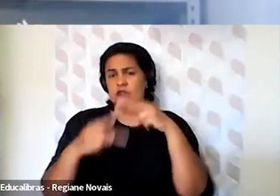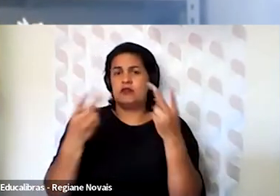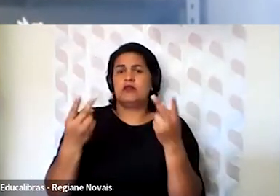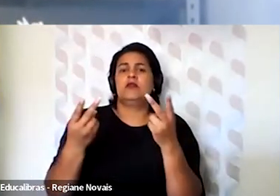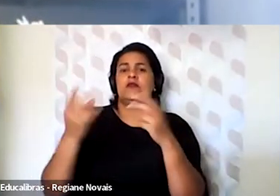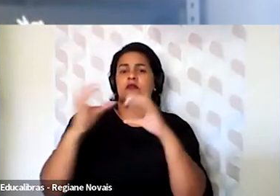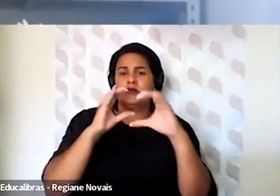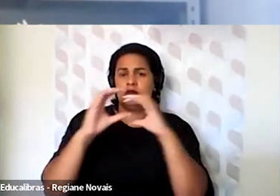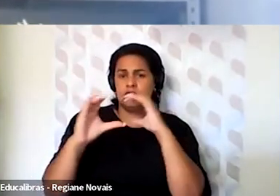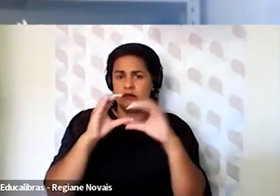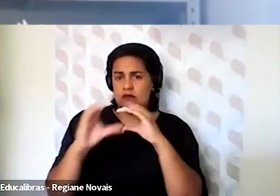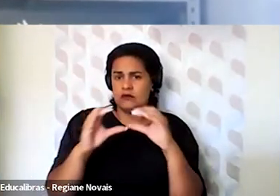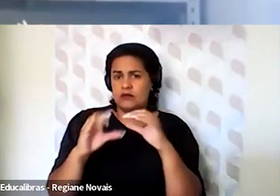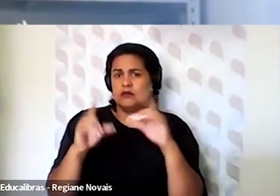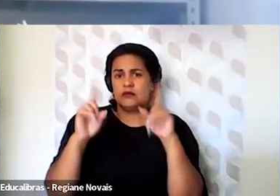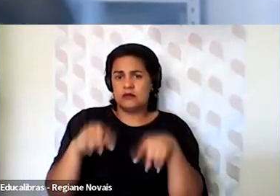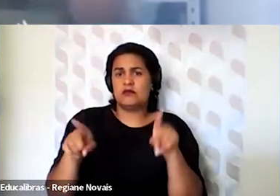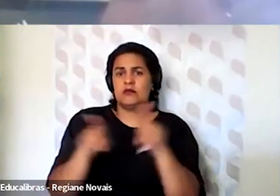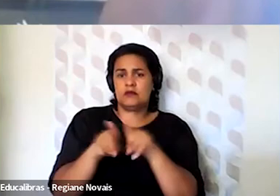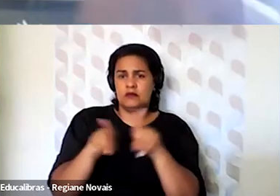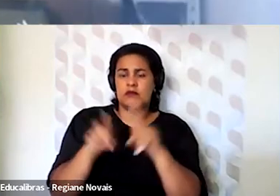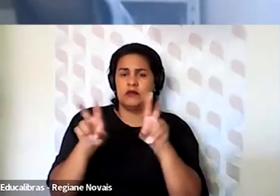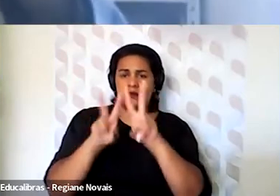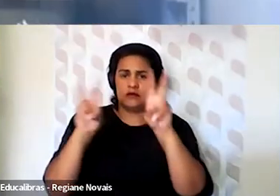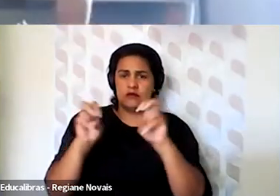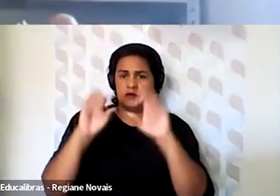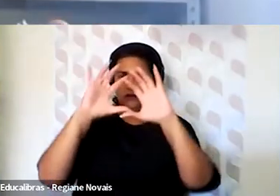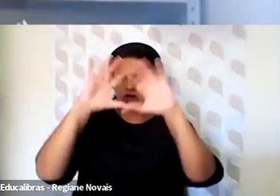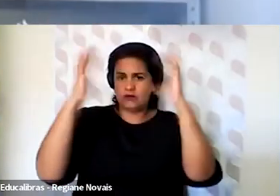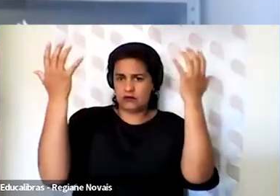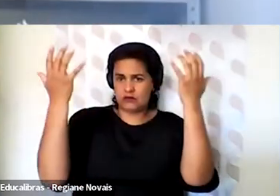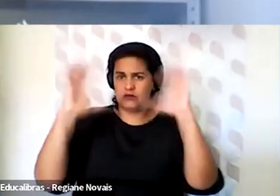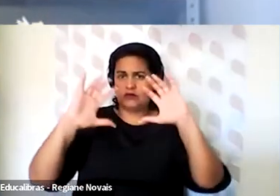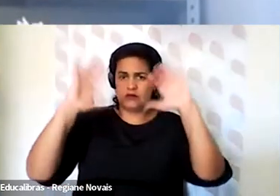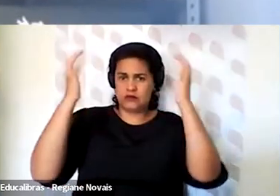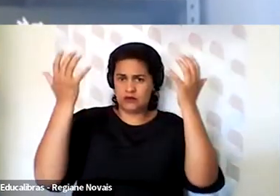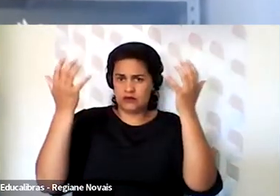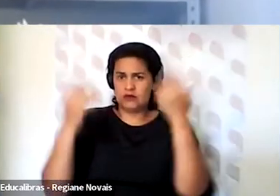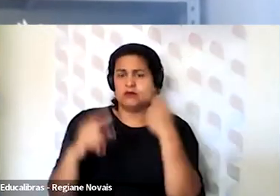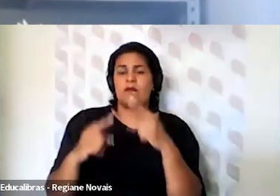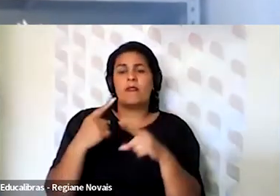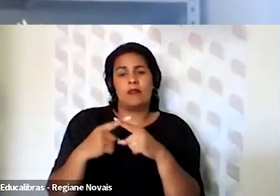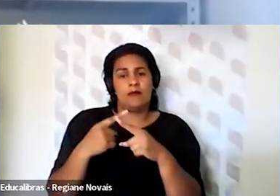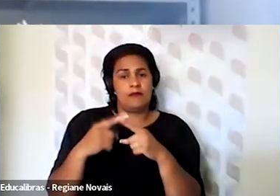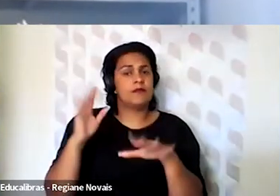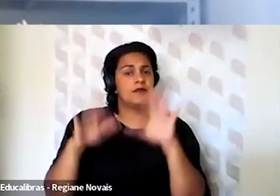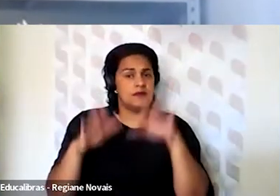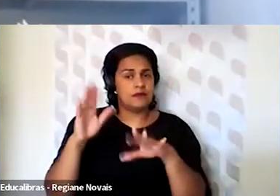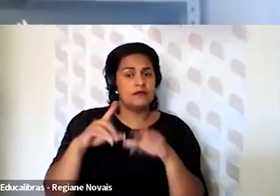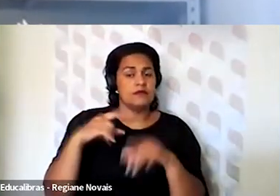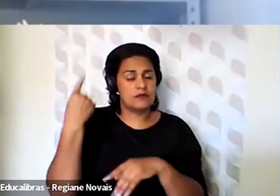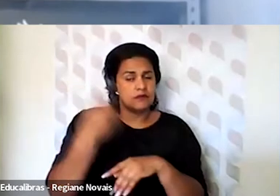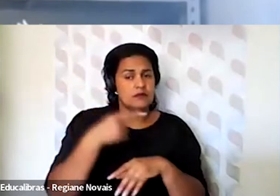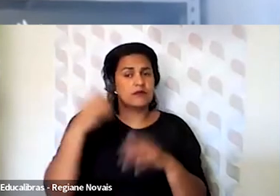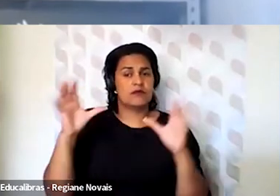contribuições e a contribuição também para a questão climática, porque talvez não tenha planeta para a gente seguir vivendo. Então, o governo Lula é um governo